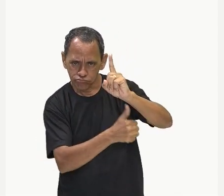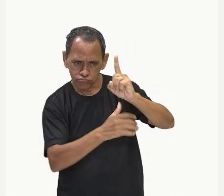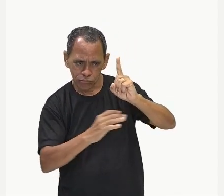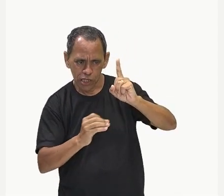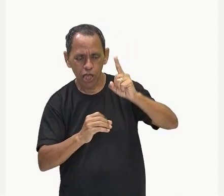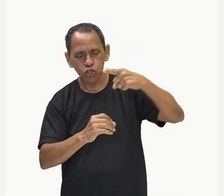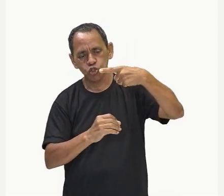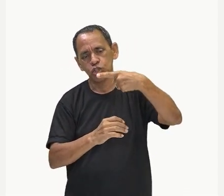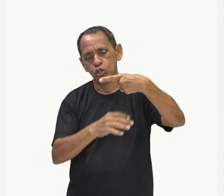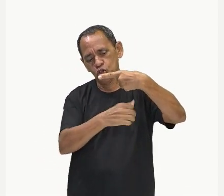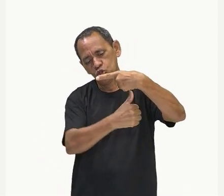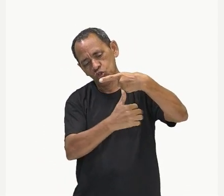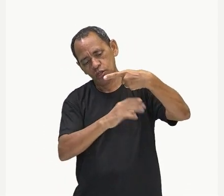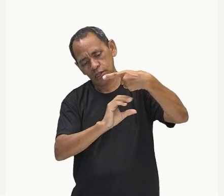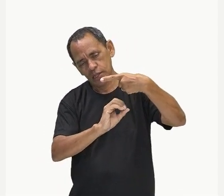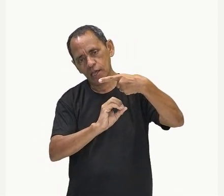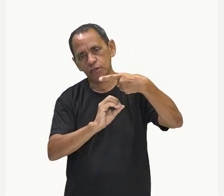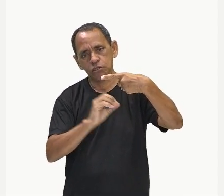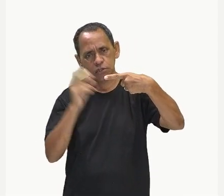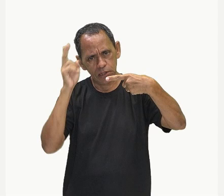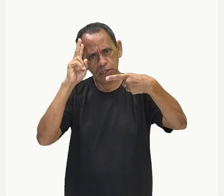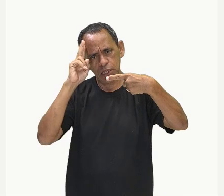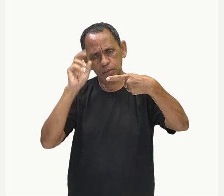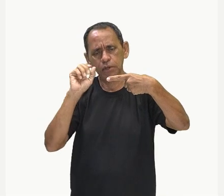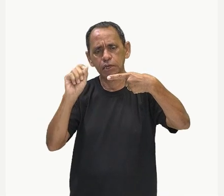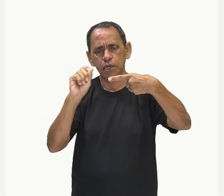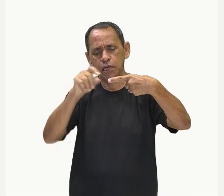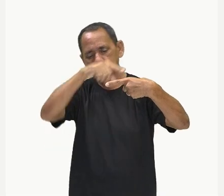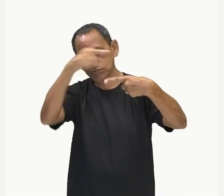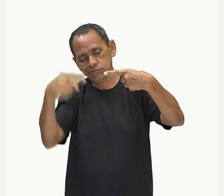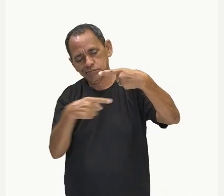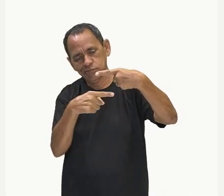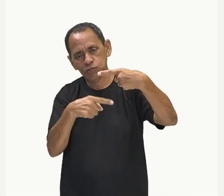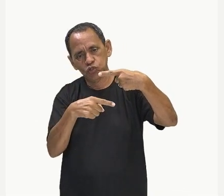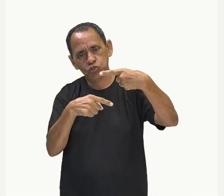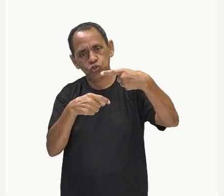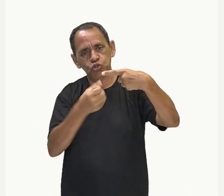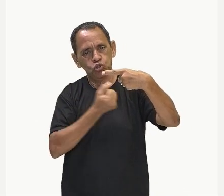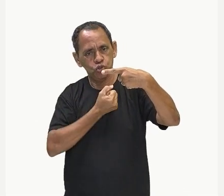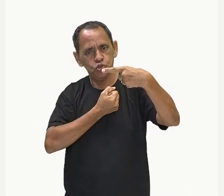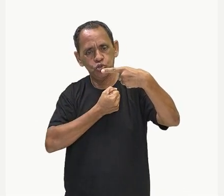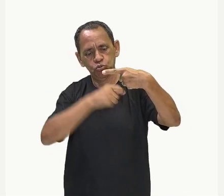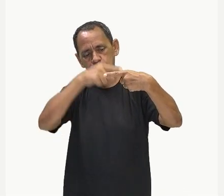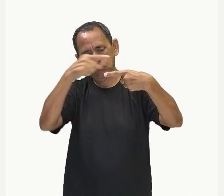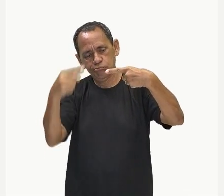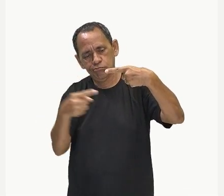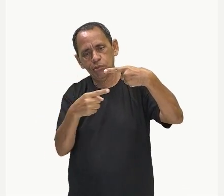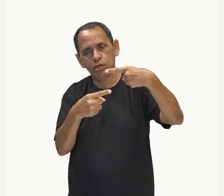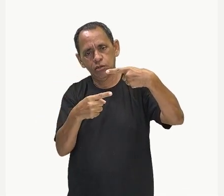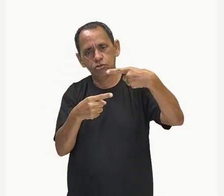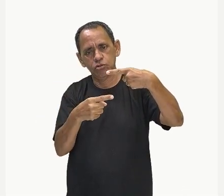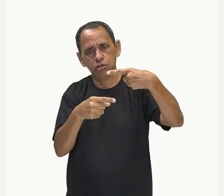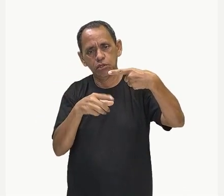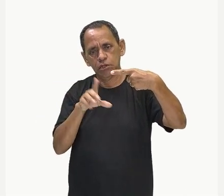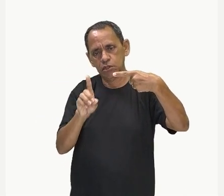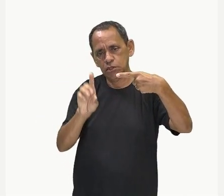denominador. Lembram? Quem é o denominador? Ó, a gente está vendo aqui duas vezes, ó.